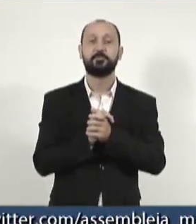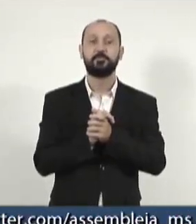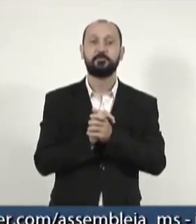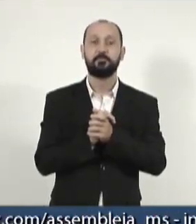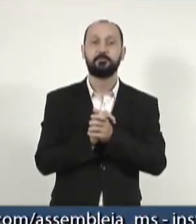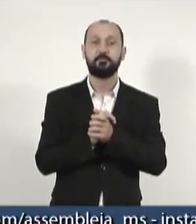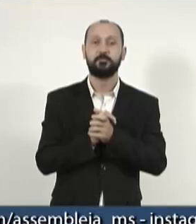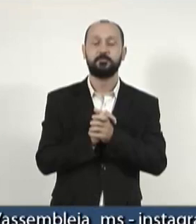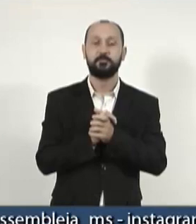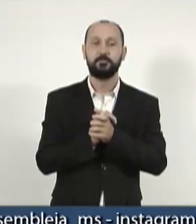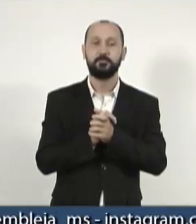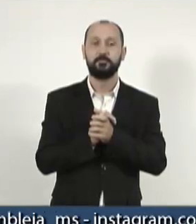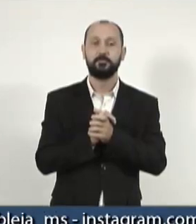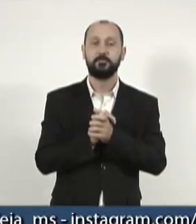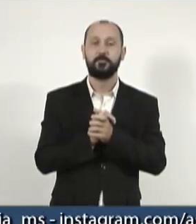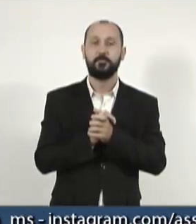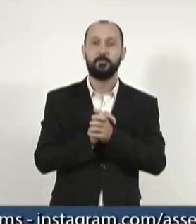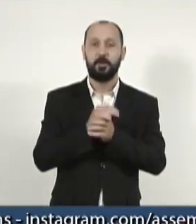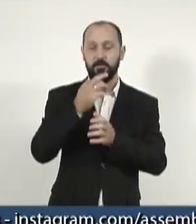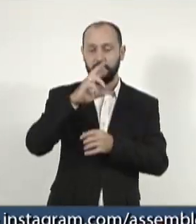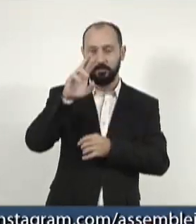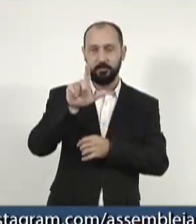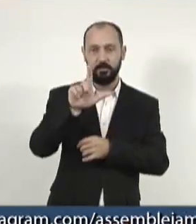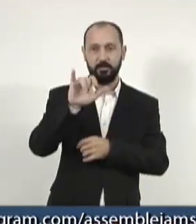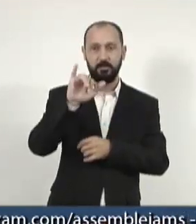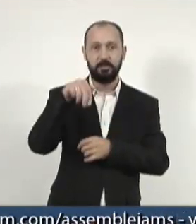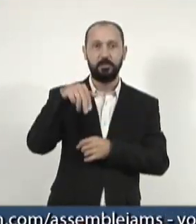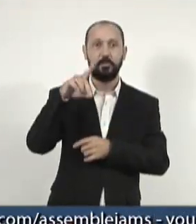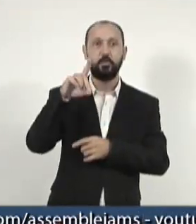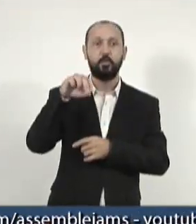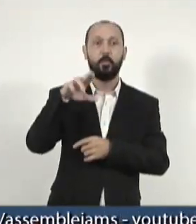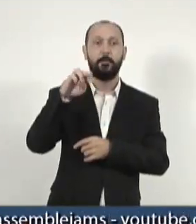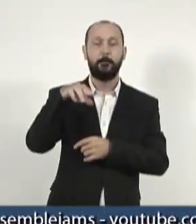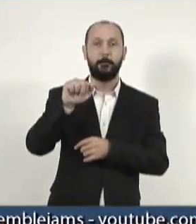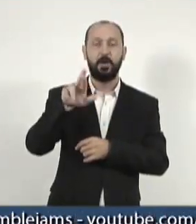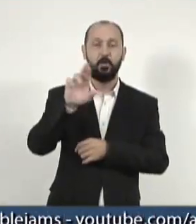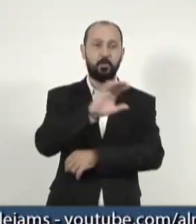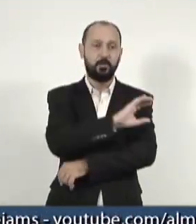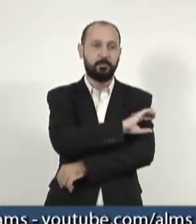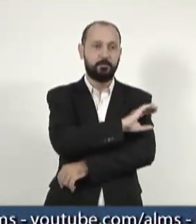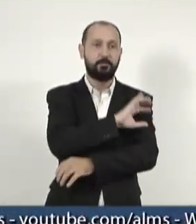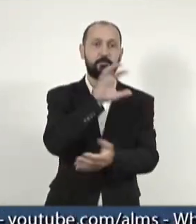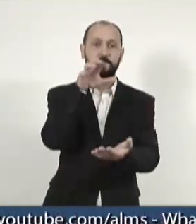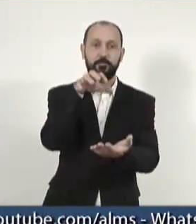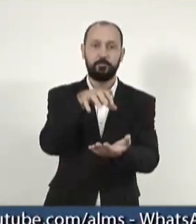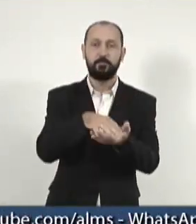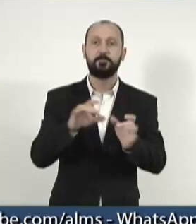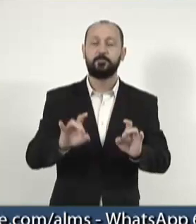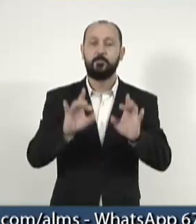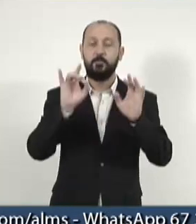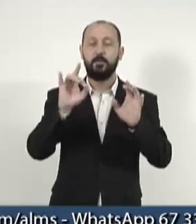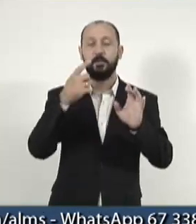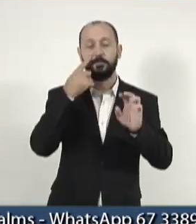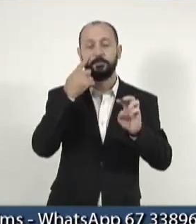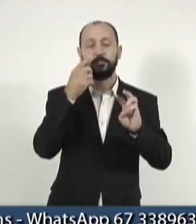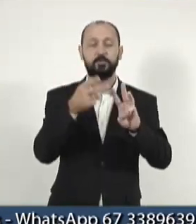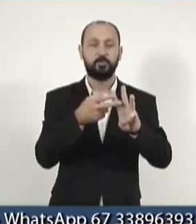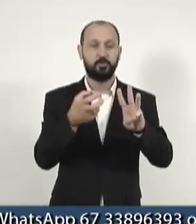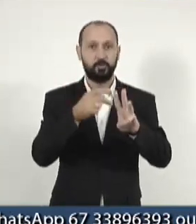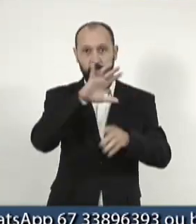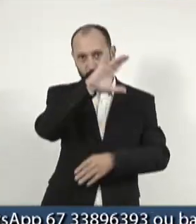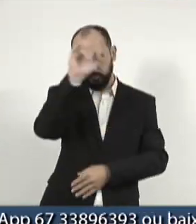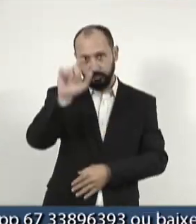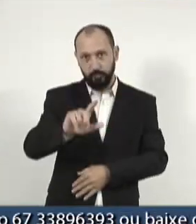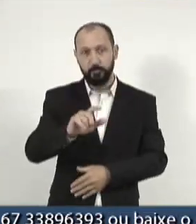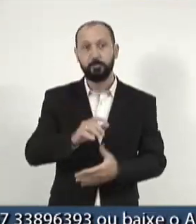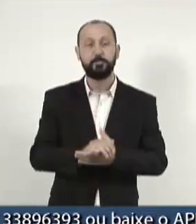encaminhada ao excelentíssimo senhor Lindomar Ferreira da Silva, coordenador do Distrito Sanitário Especial Indígena de Mato Grosso do